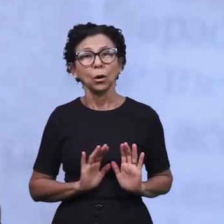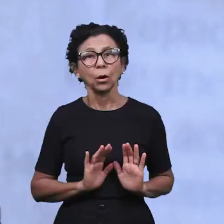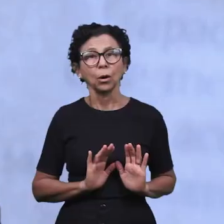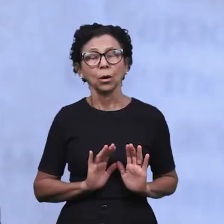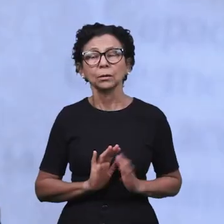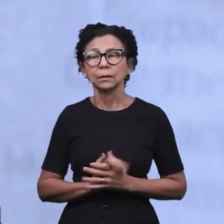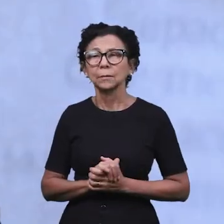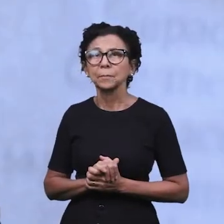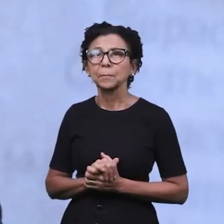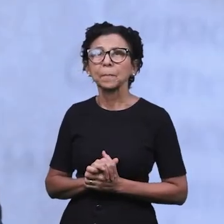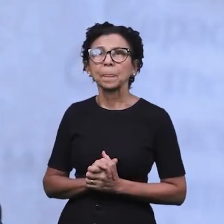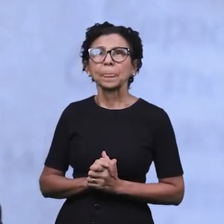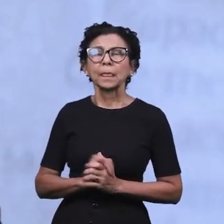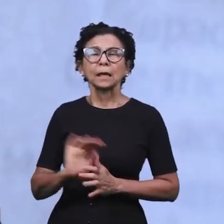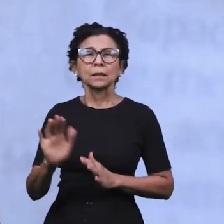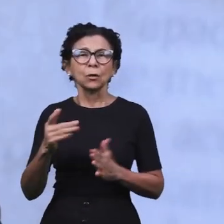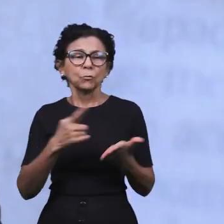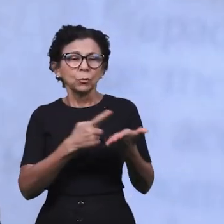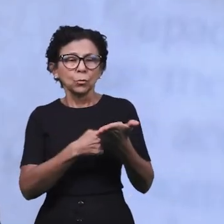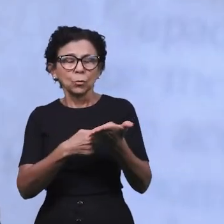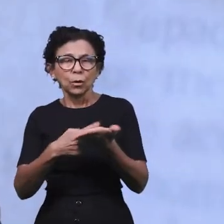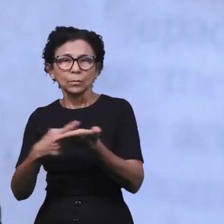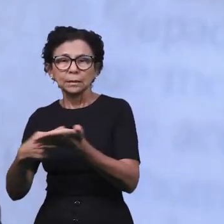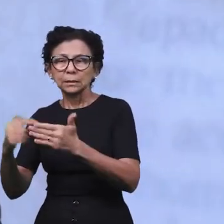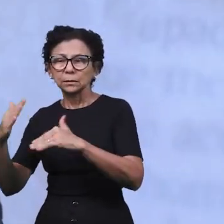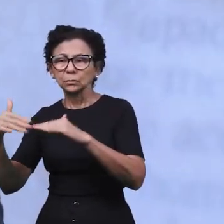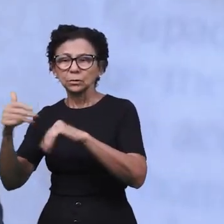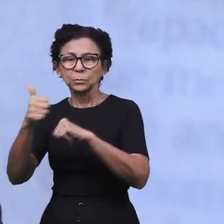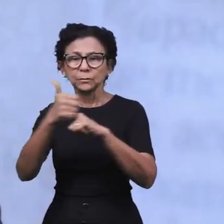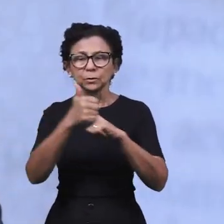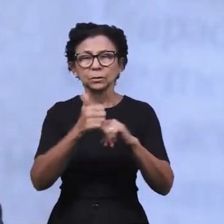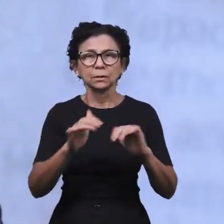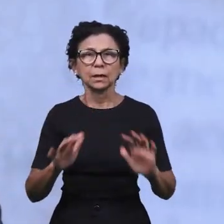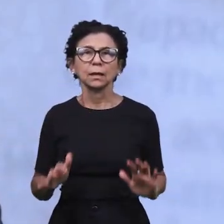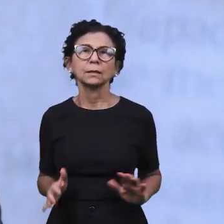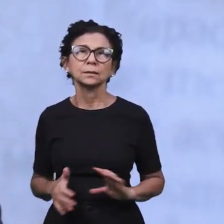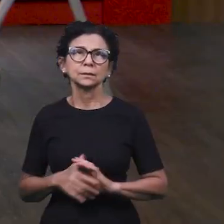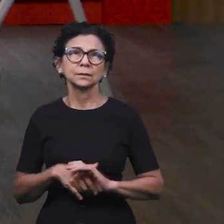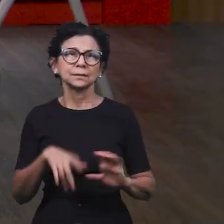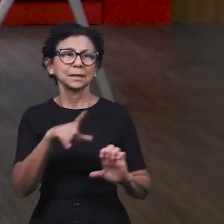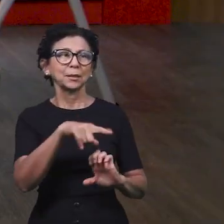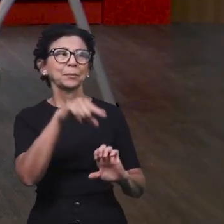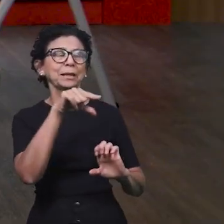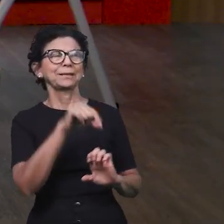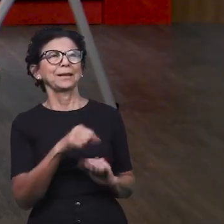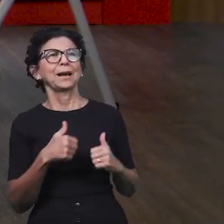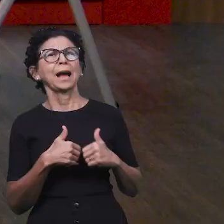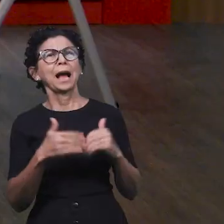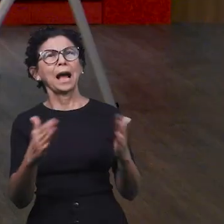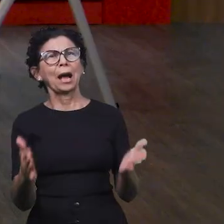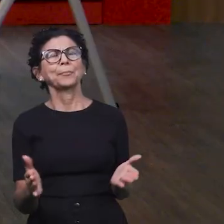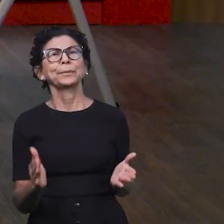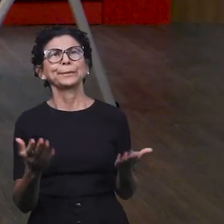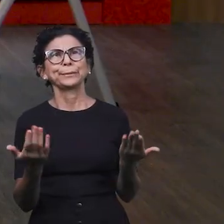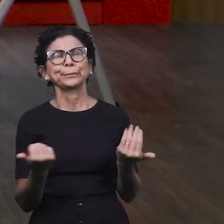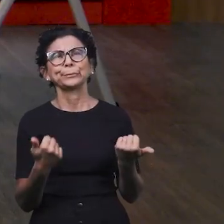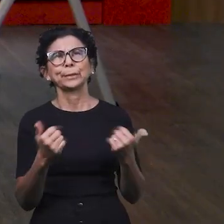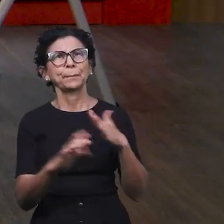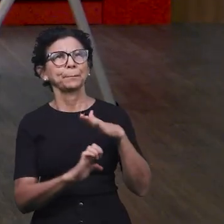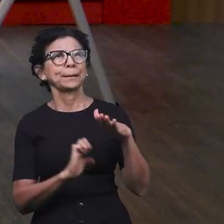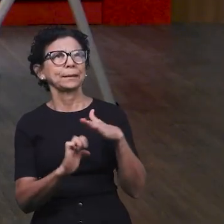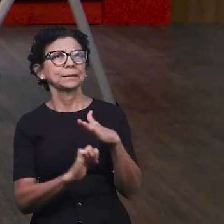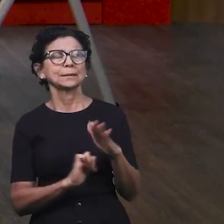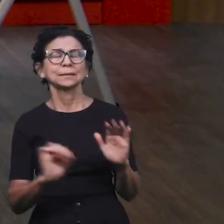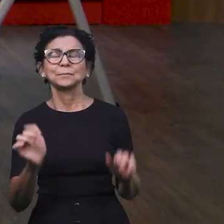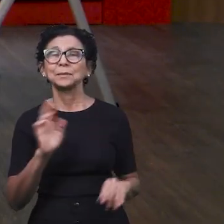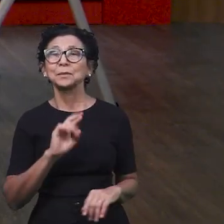de julho. É mais ou menos isso, né? Essa organização. A gente fala muito de empreendedorismo, pensando até em abrir um negócio, mas até quando você vai fazer uma obra